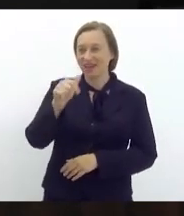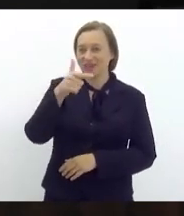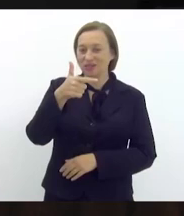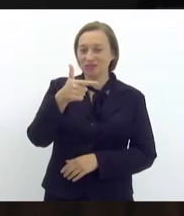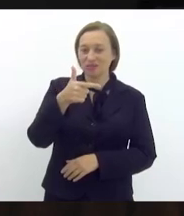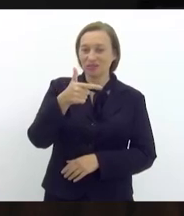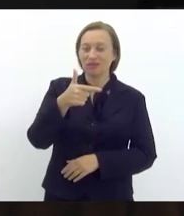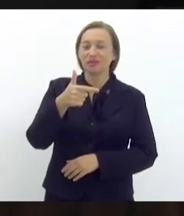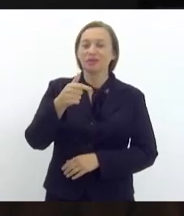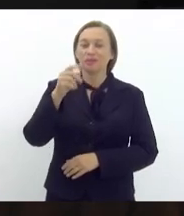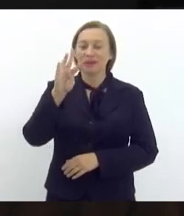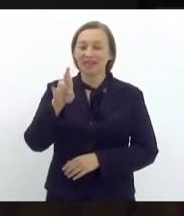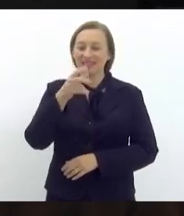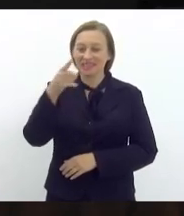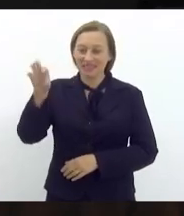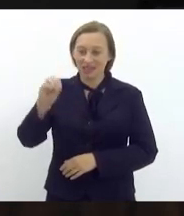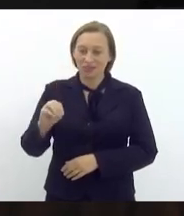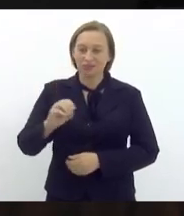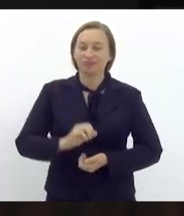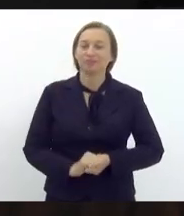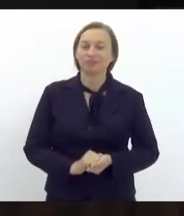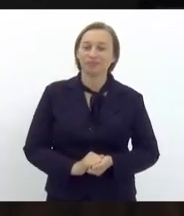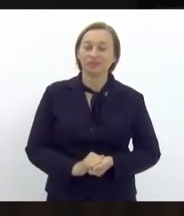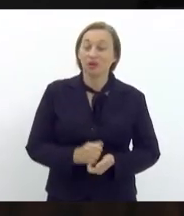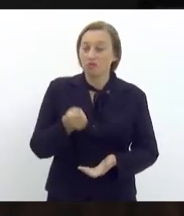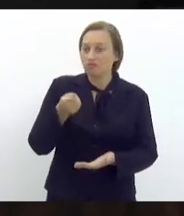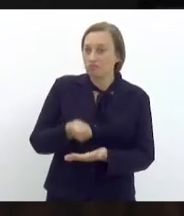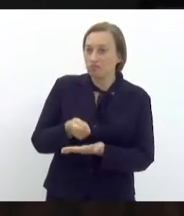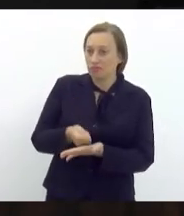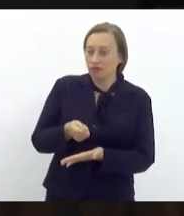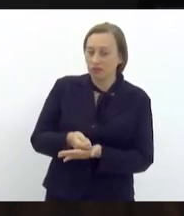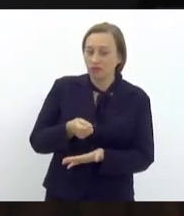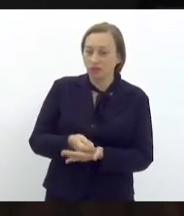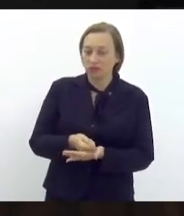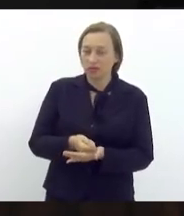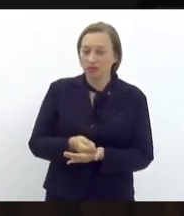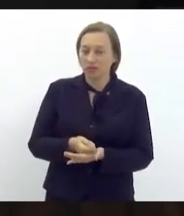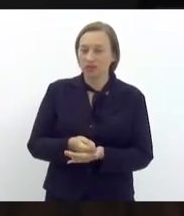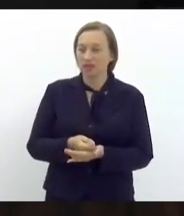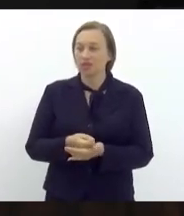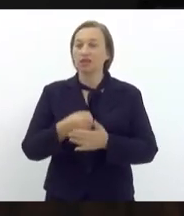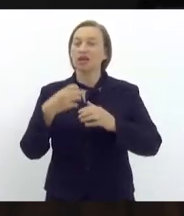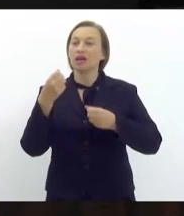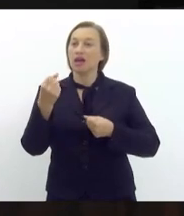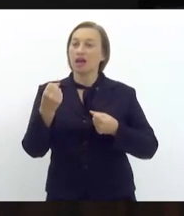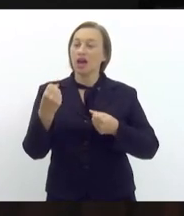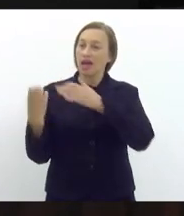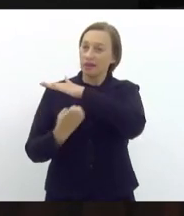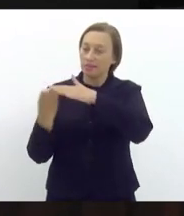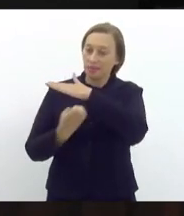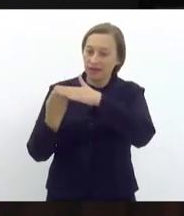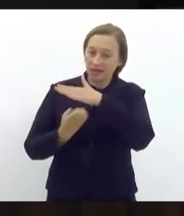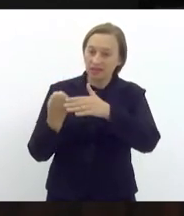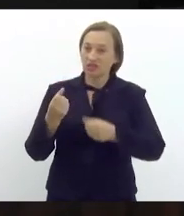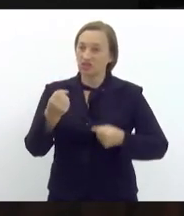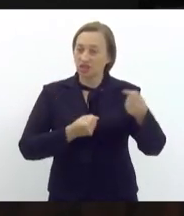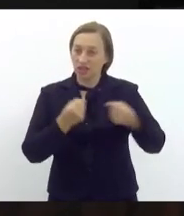autoria do deputado brasão que dispõe sobre a obrigatoriedade de as concessionárias de rodovias estaduais